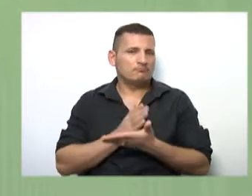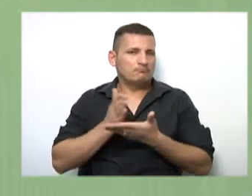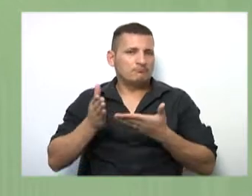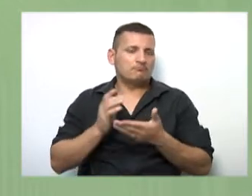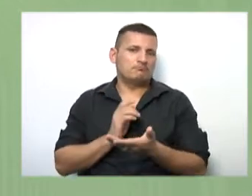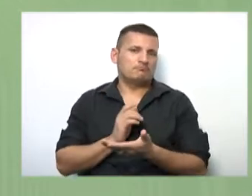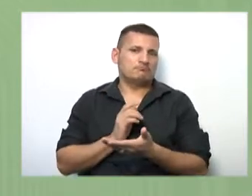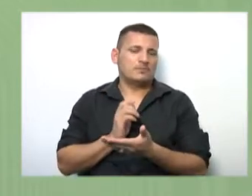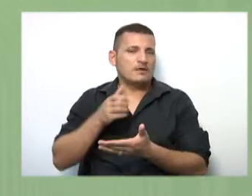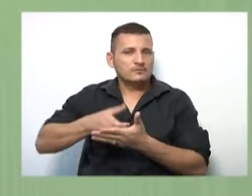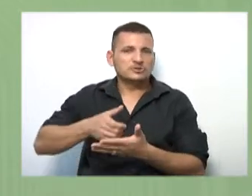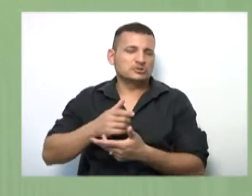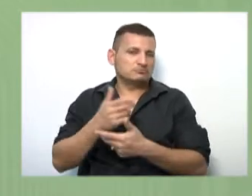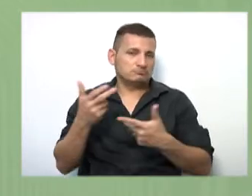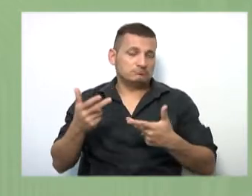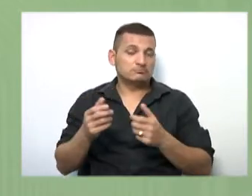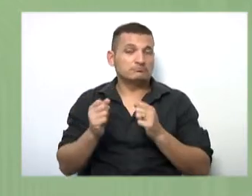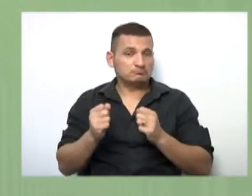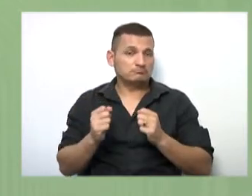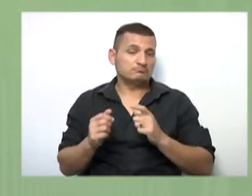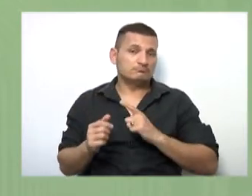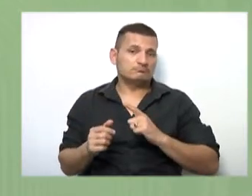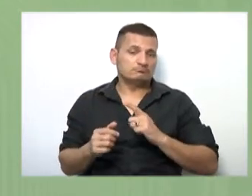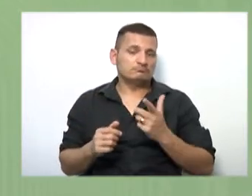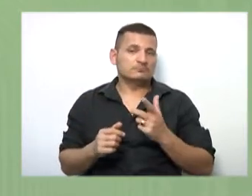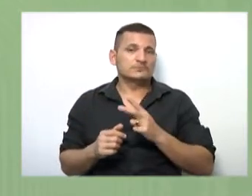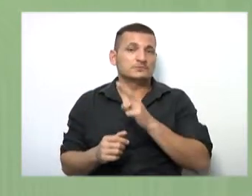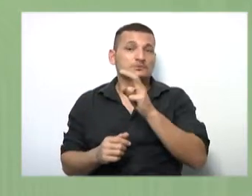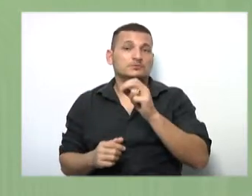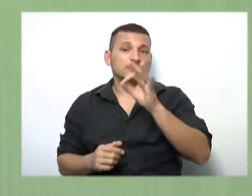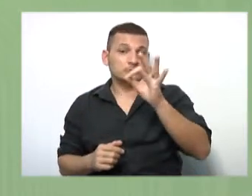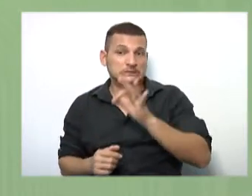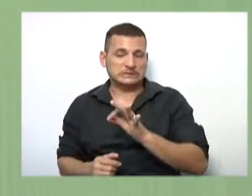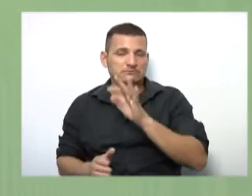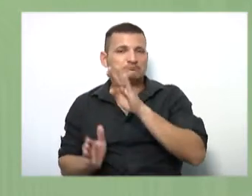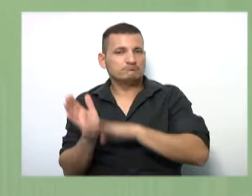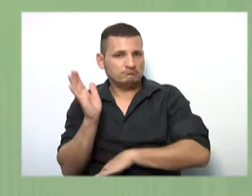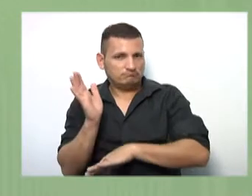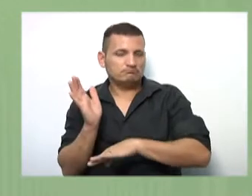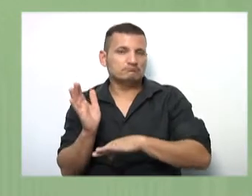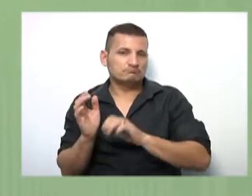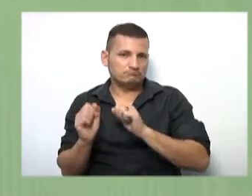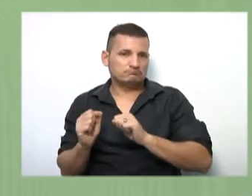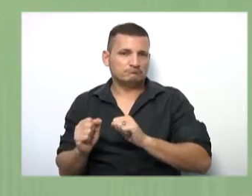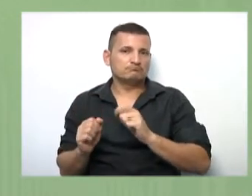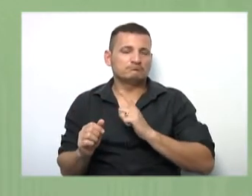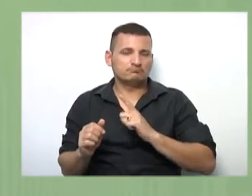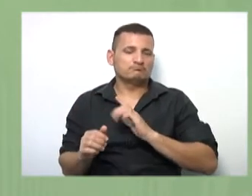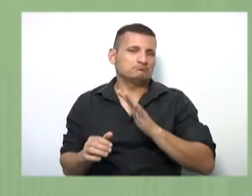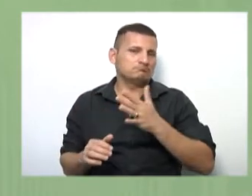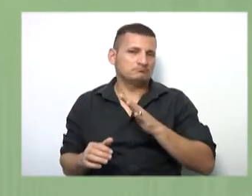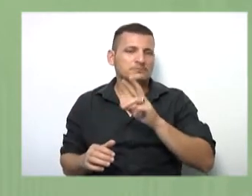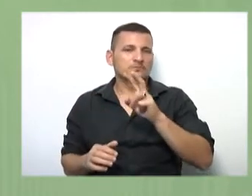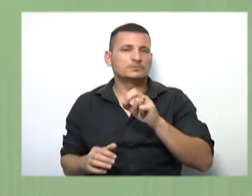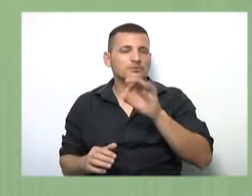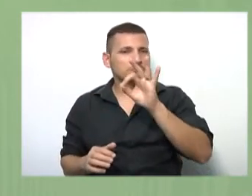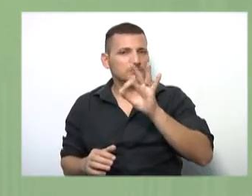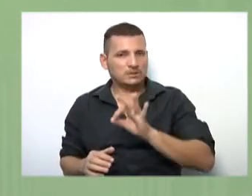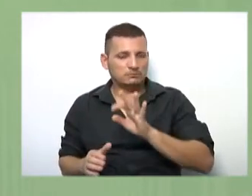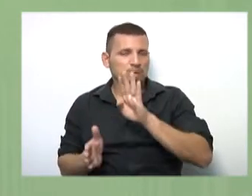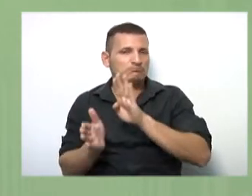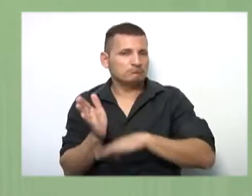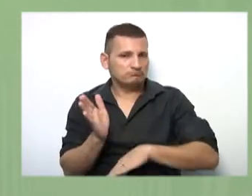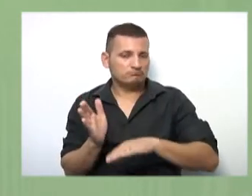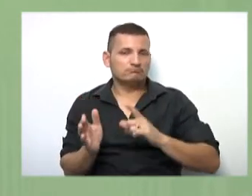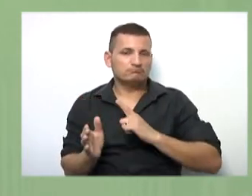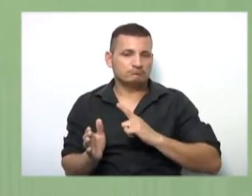a 50% do encontrado no mercado imobiliário. Então, o valor fica quase 50% mais barato. A